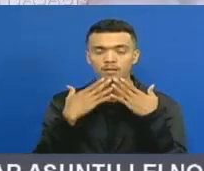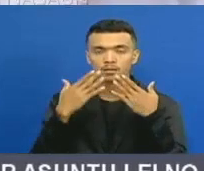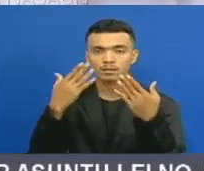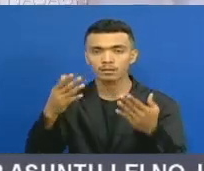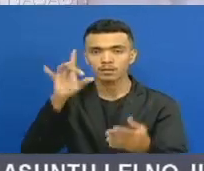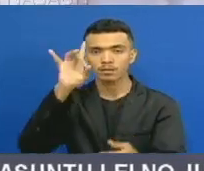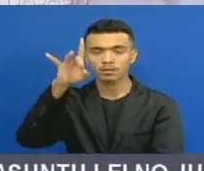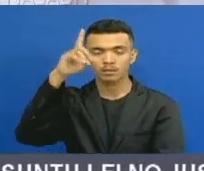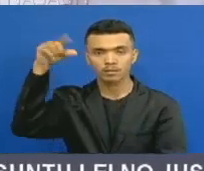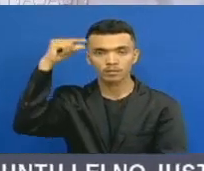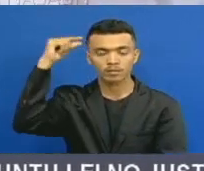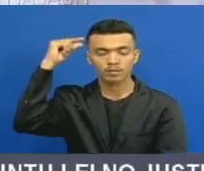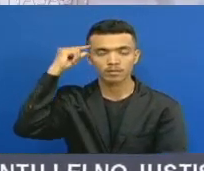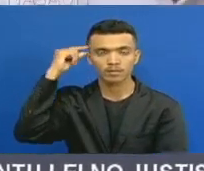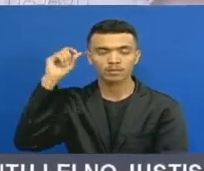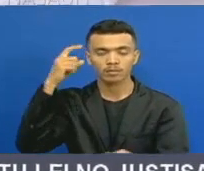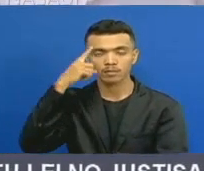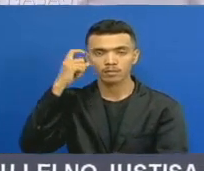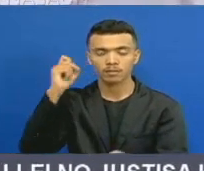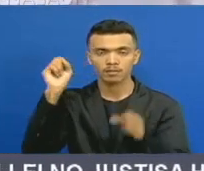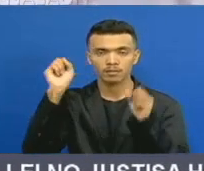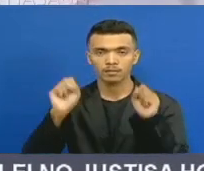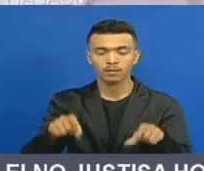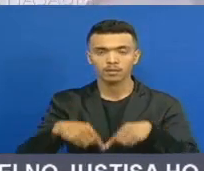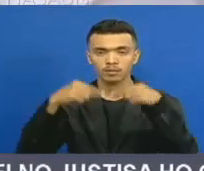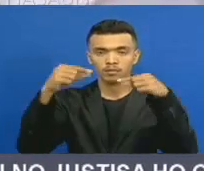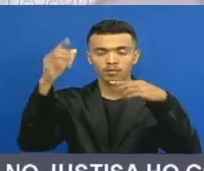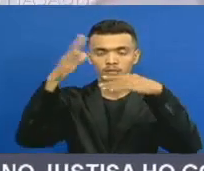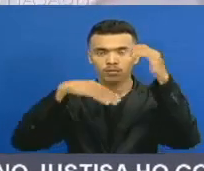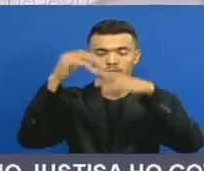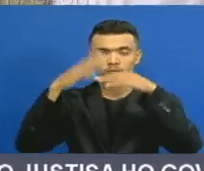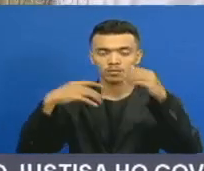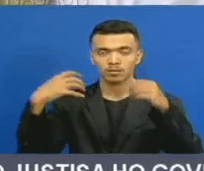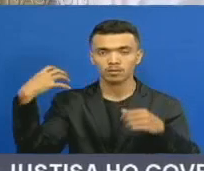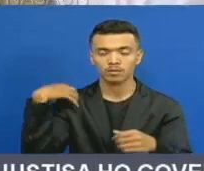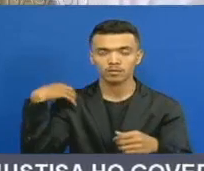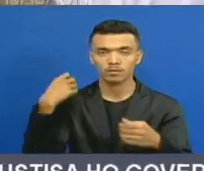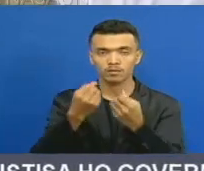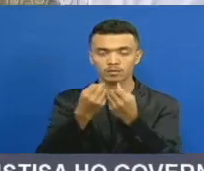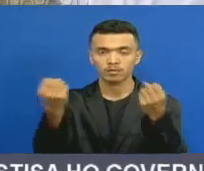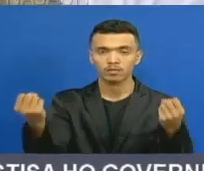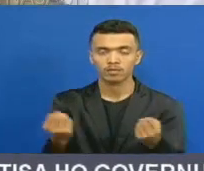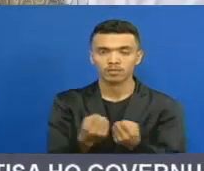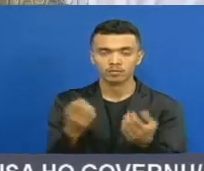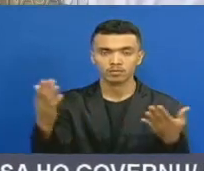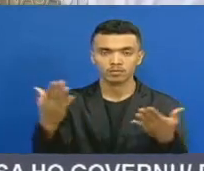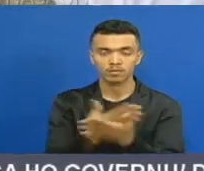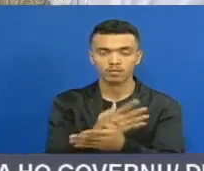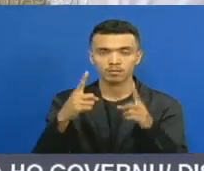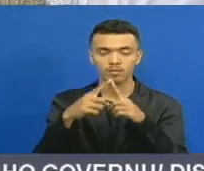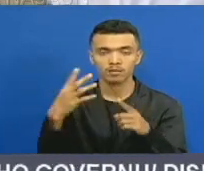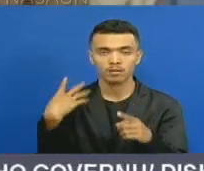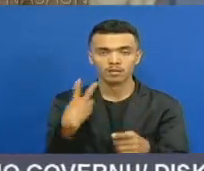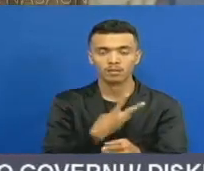também e o oitavo de governo nem bele for construção de sede suco fom de Nebaan. De atendimento para a comunidade